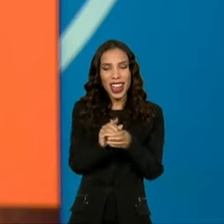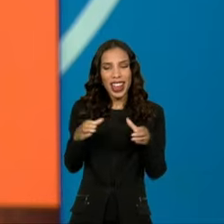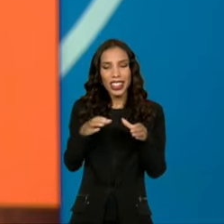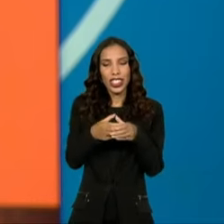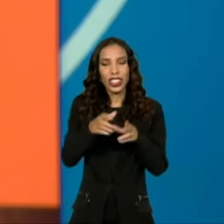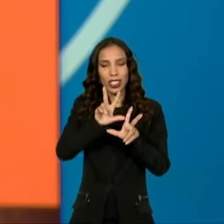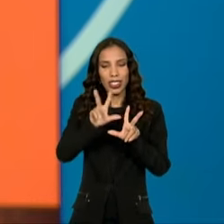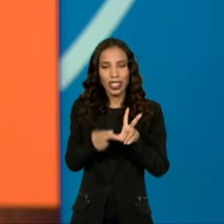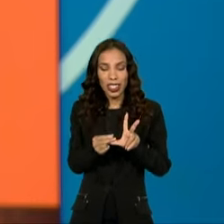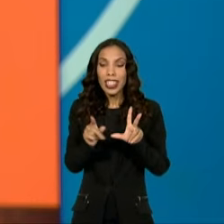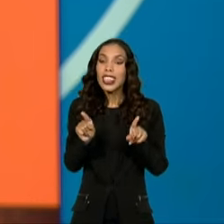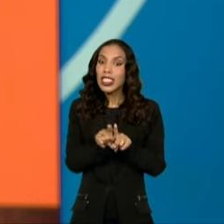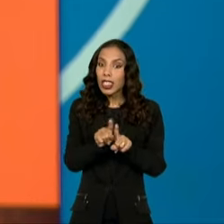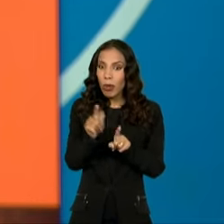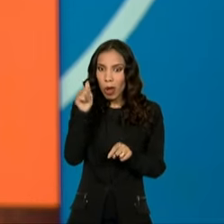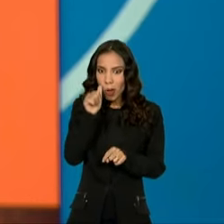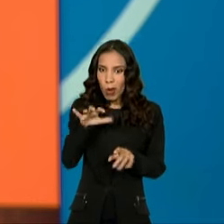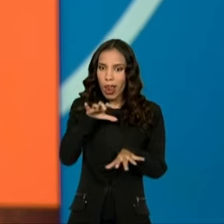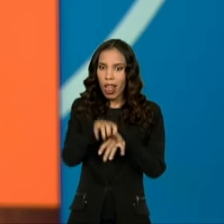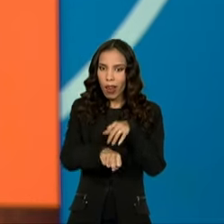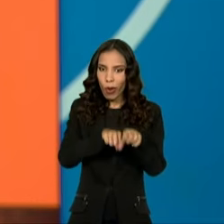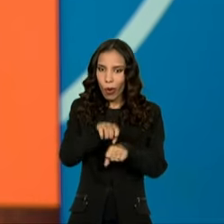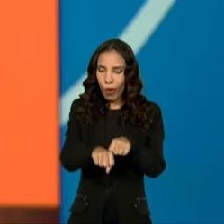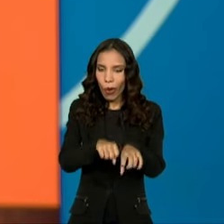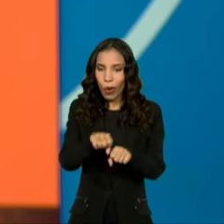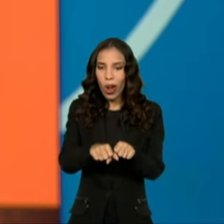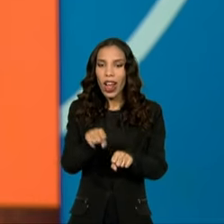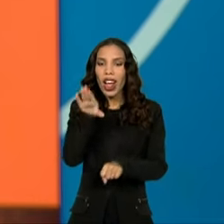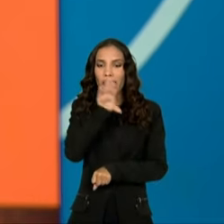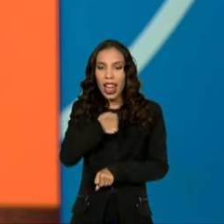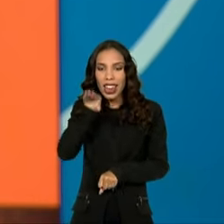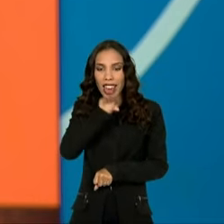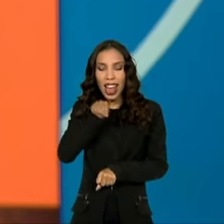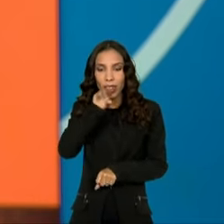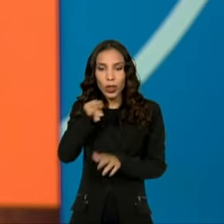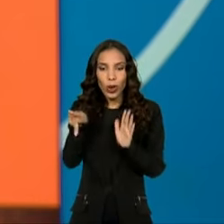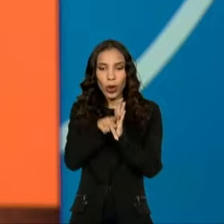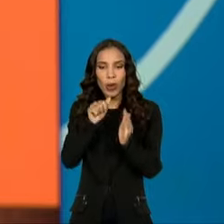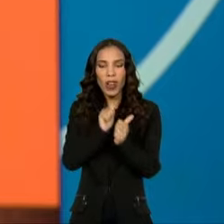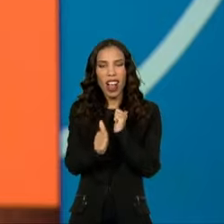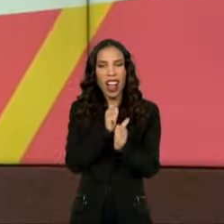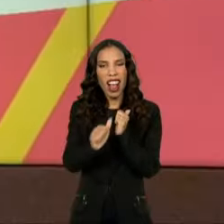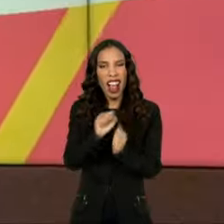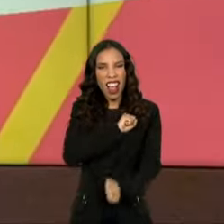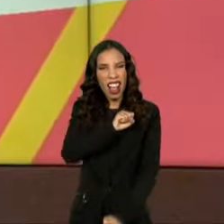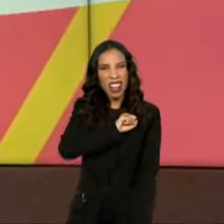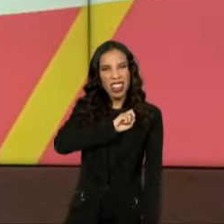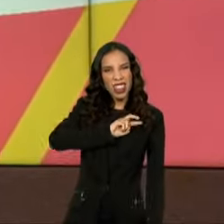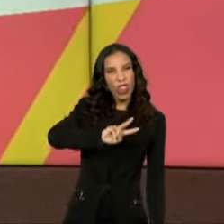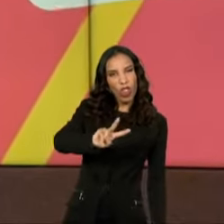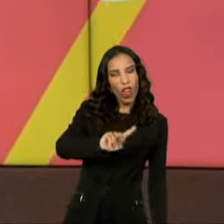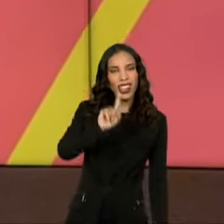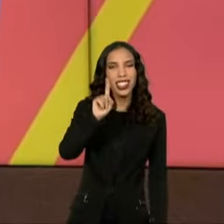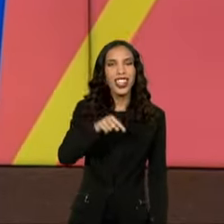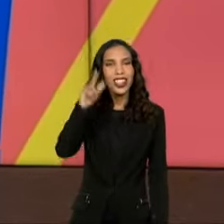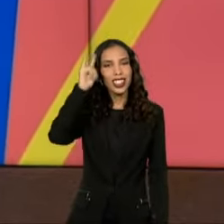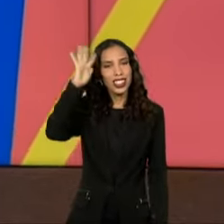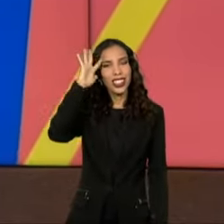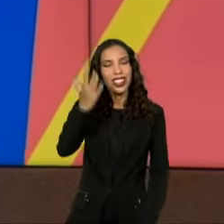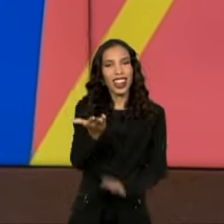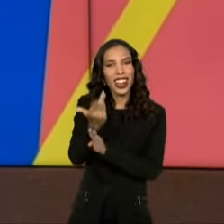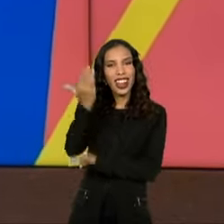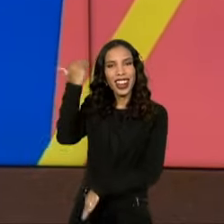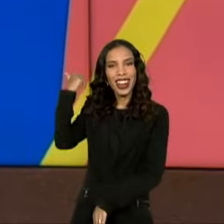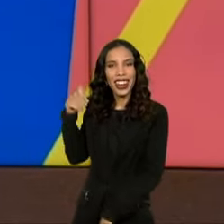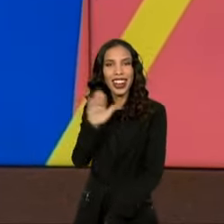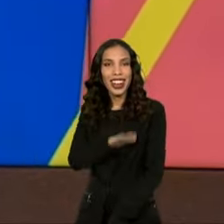função que as mulheres também estão conquistando espaço. Narradora de futebol, é nóis! É um sonho que ela tem desde criança e